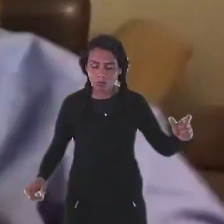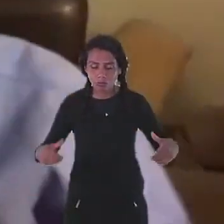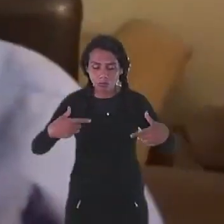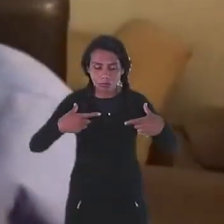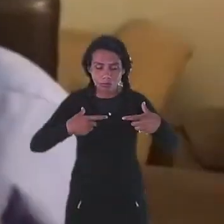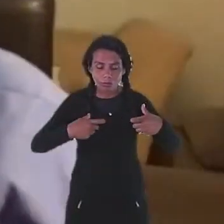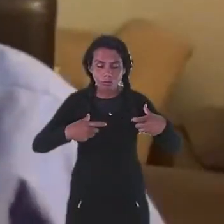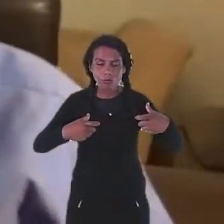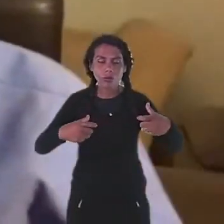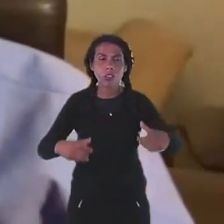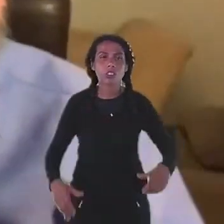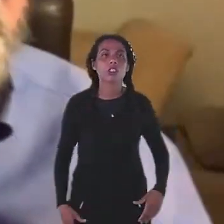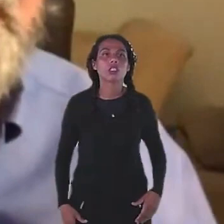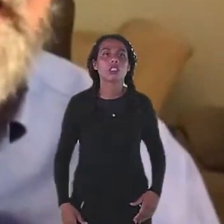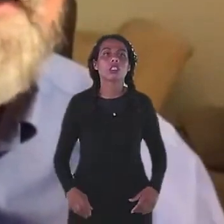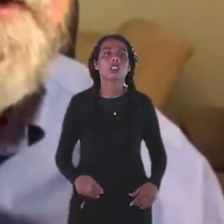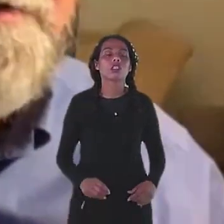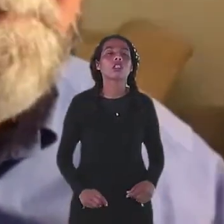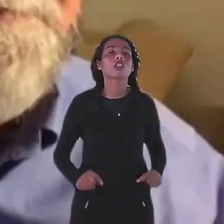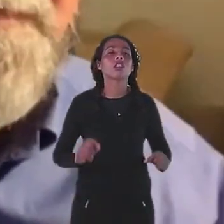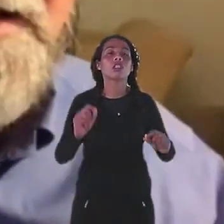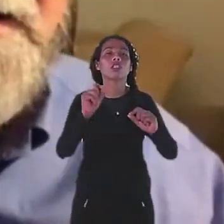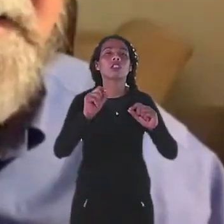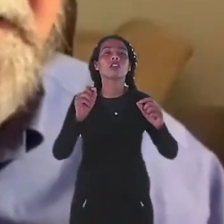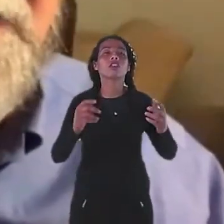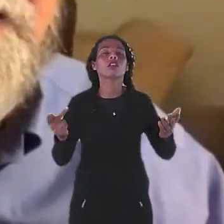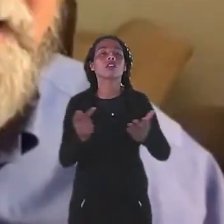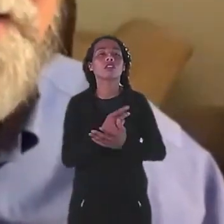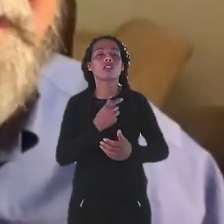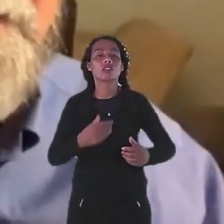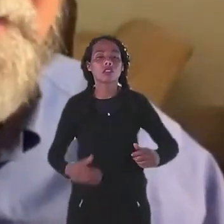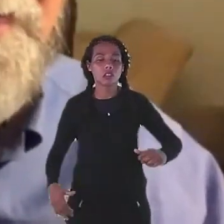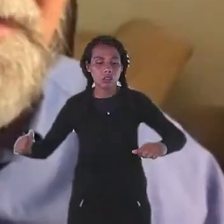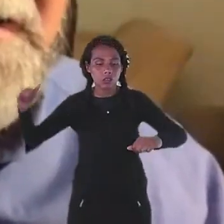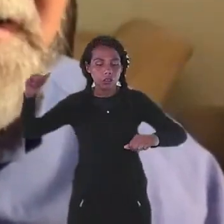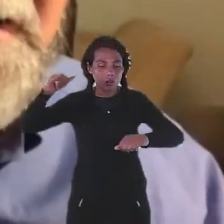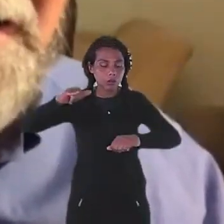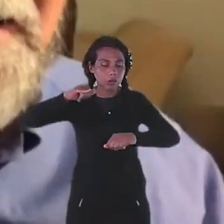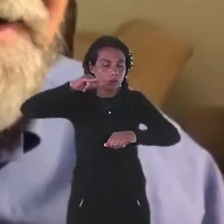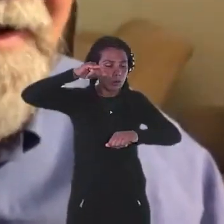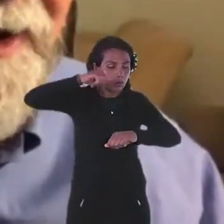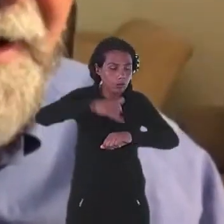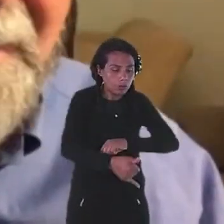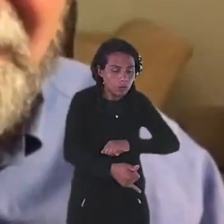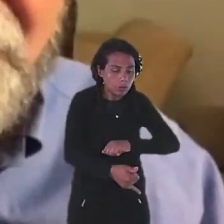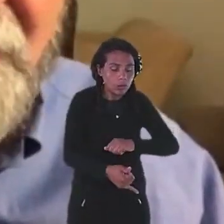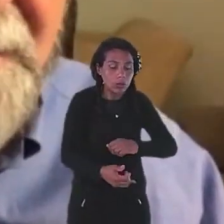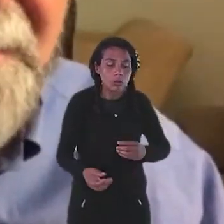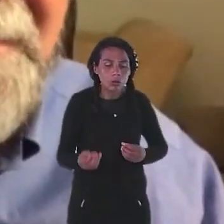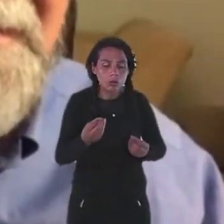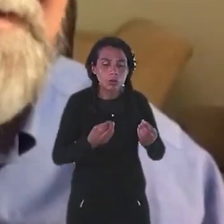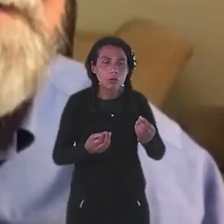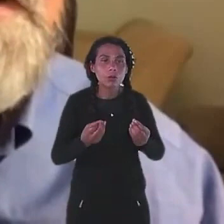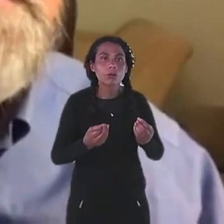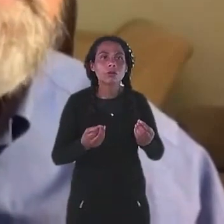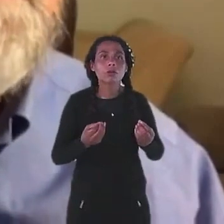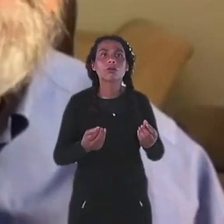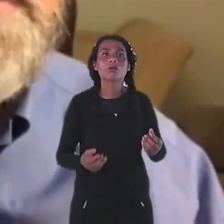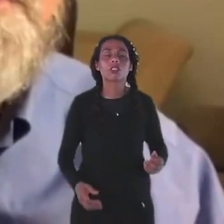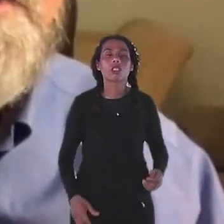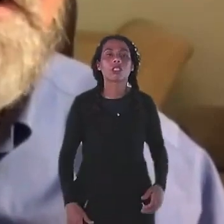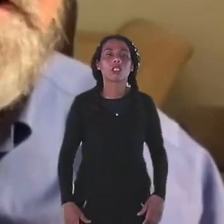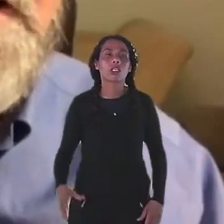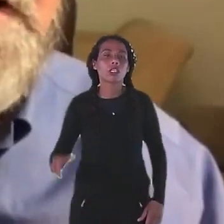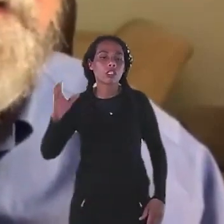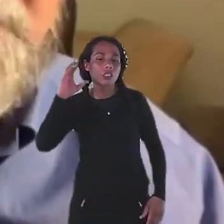é derrubado, essa mesma rádio solta o anúncio que tinha chegado a hora, né, da